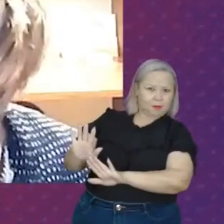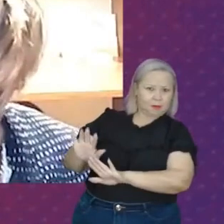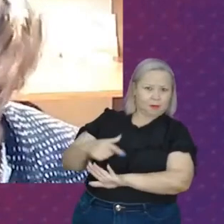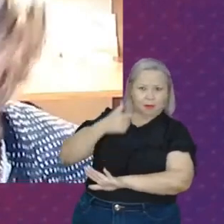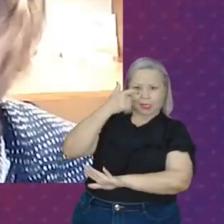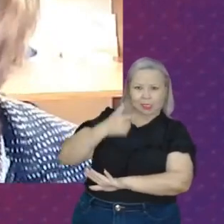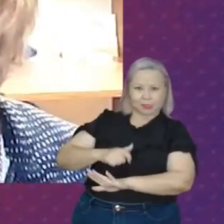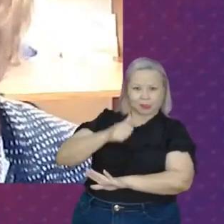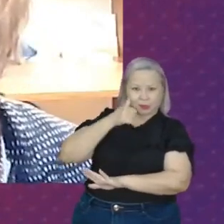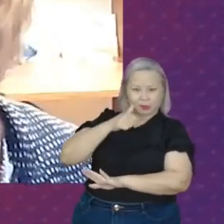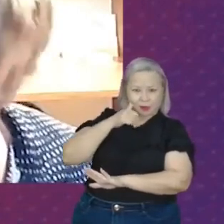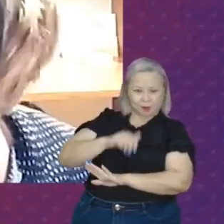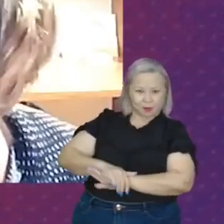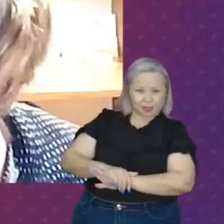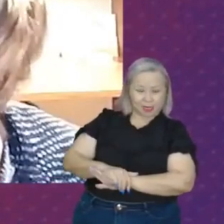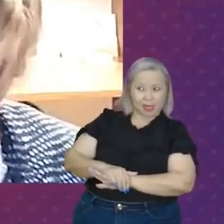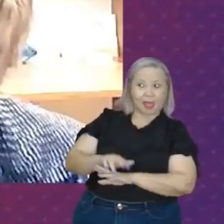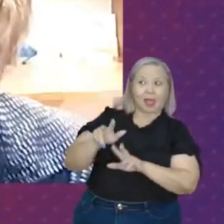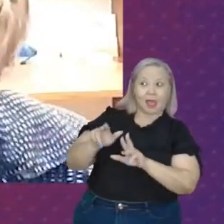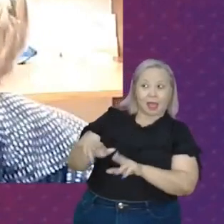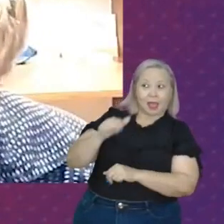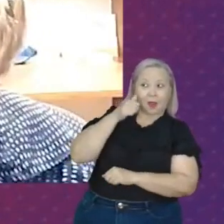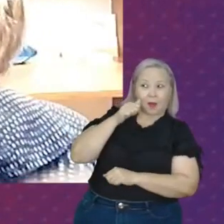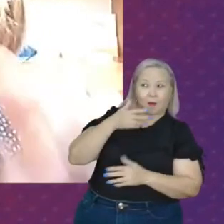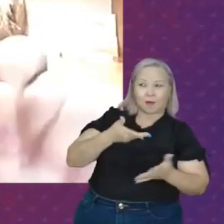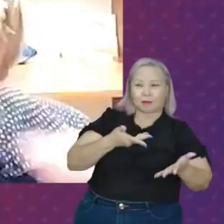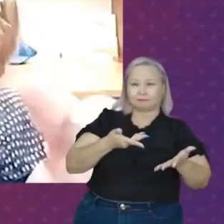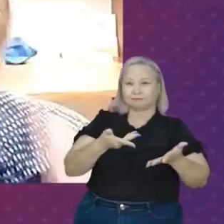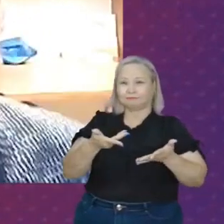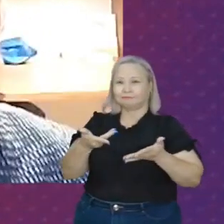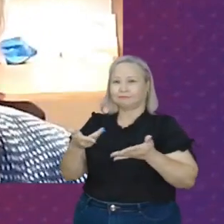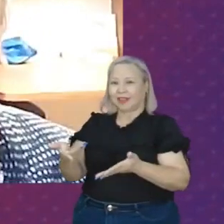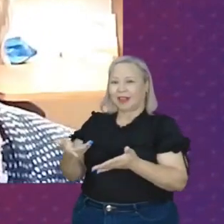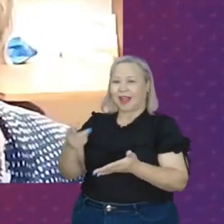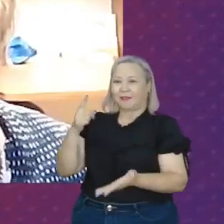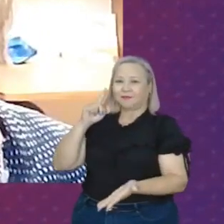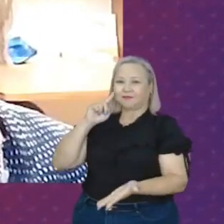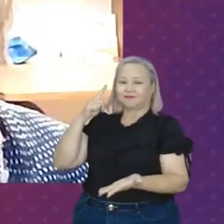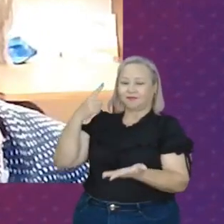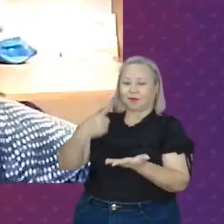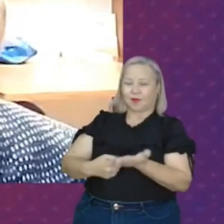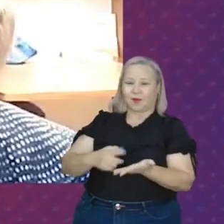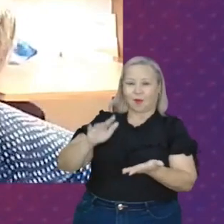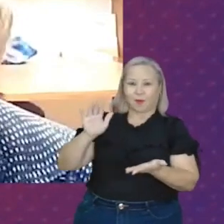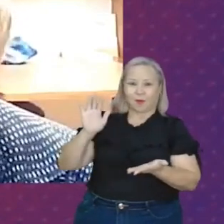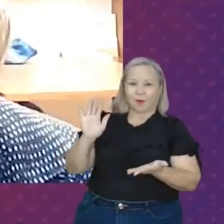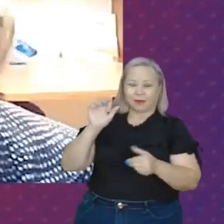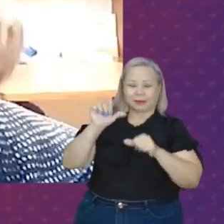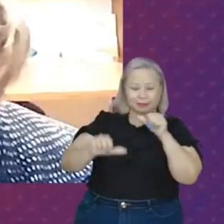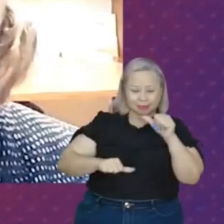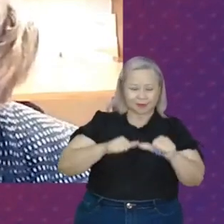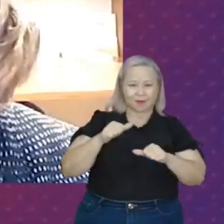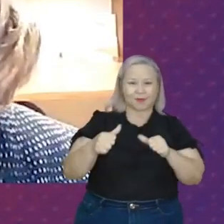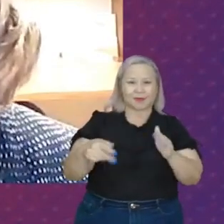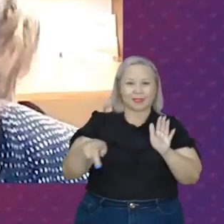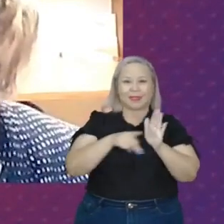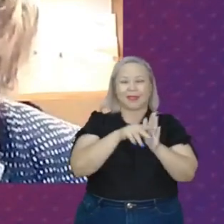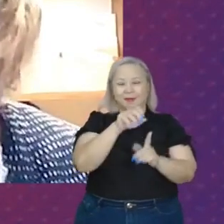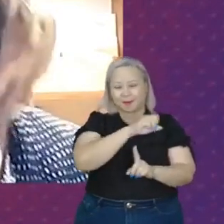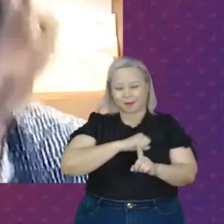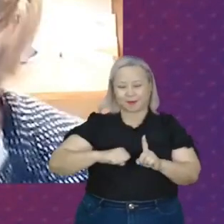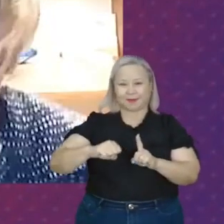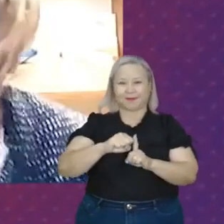mulher. E como mulher, carrego um compromisso de transformação da própria